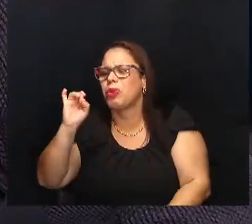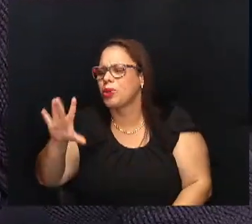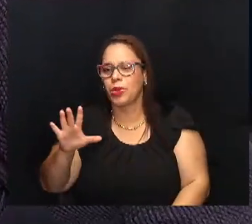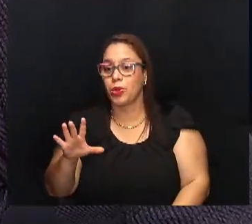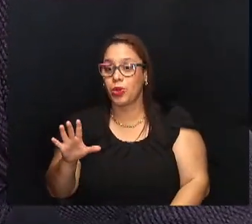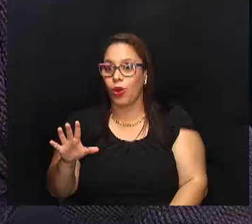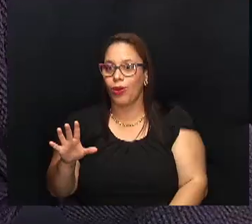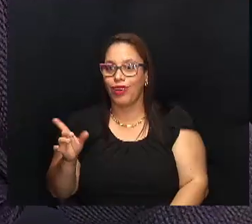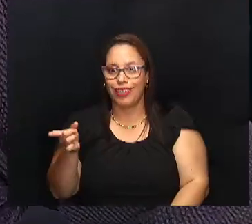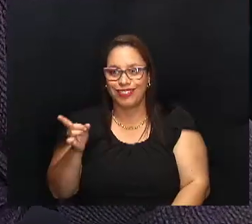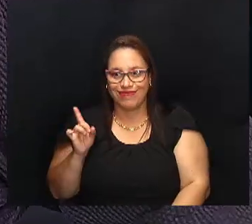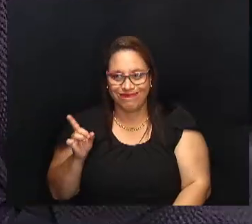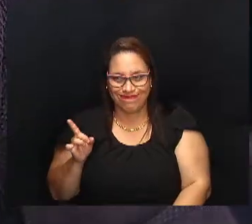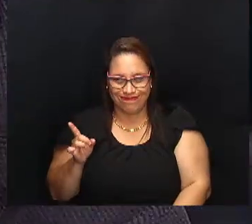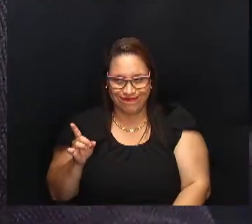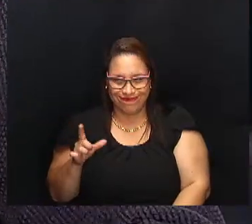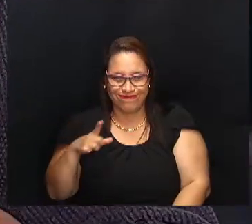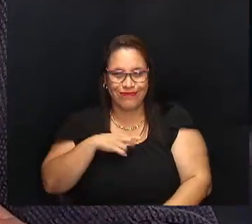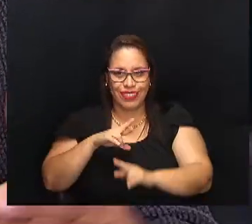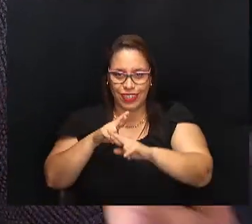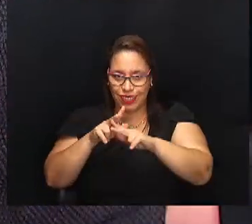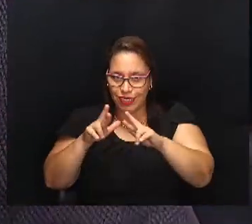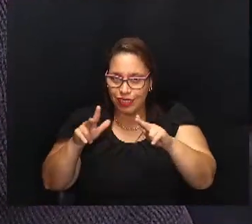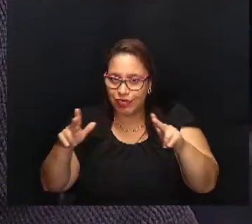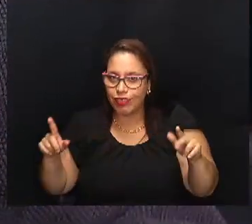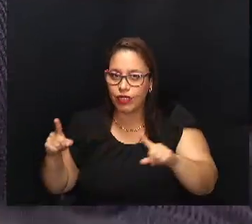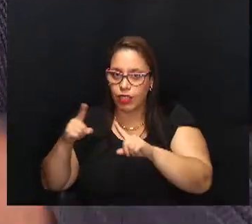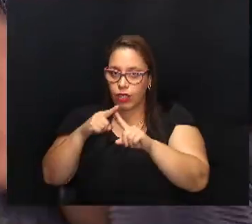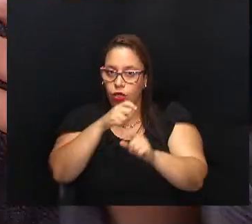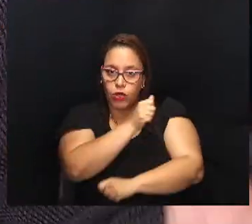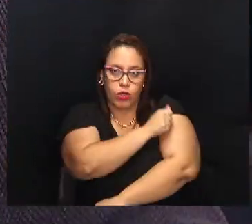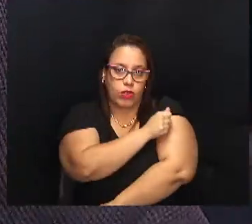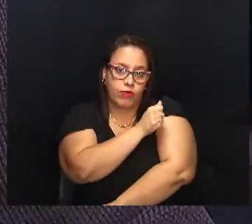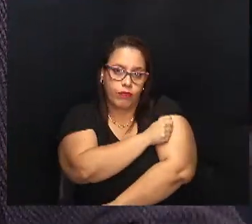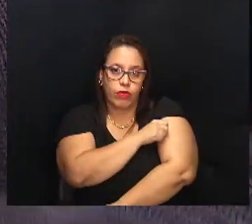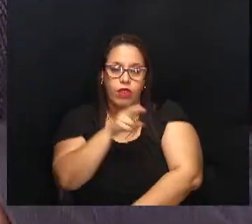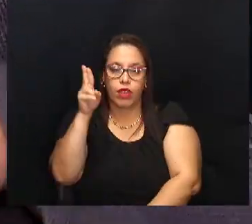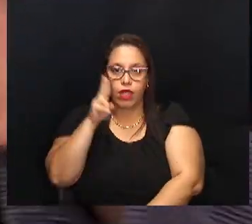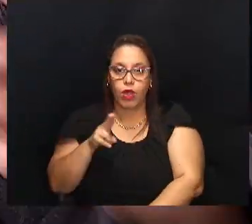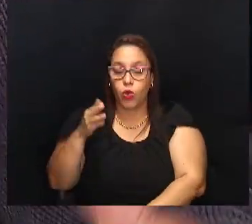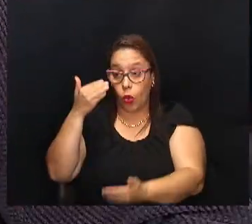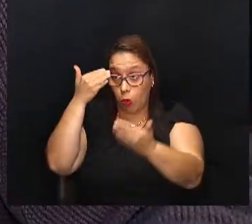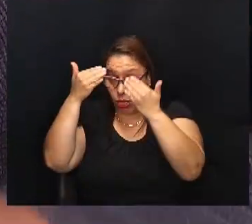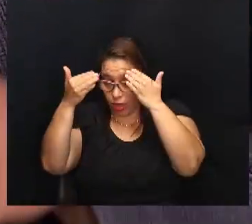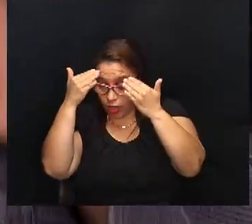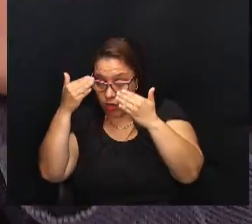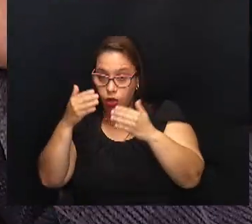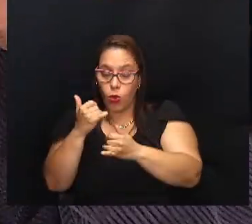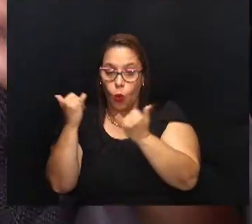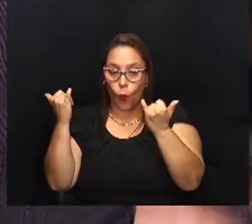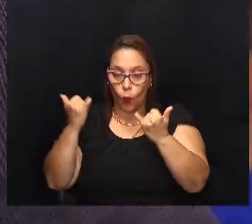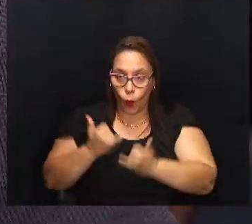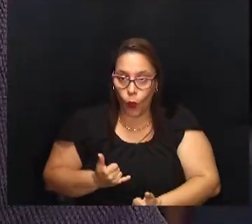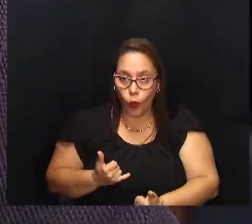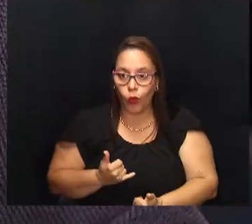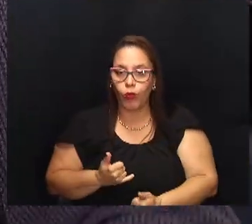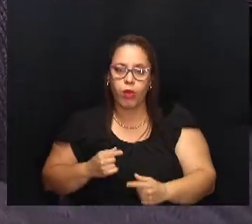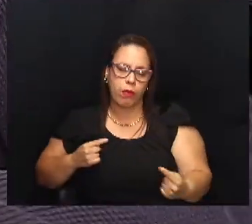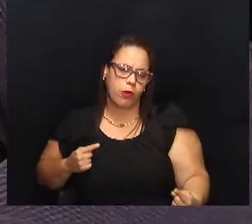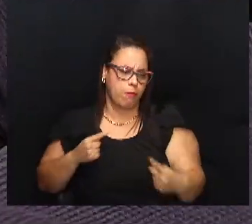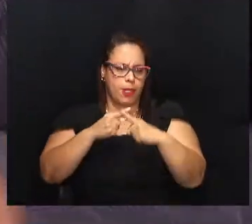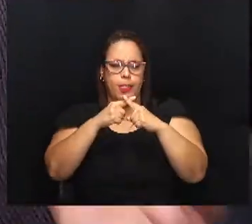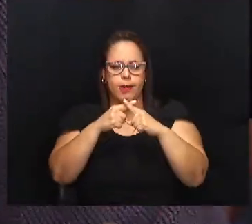que o esporte. A gente tem diversos tipos de aluno aqui. A gente tem aluno que usa como terapia, para emagrecimento, para